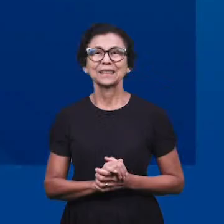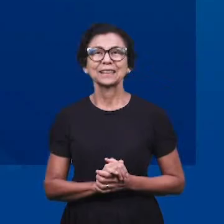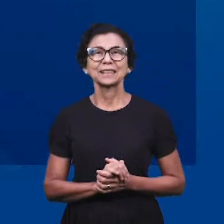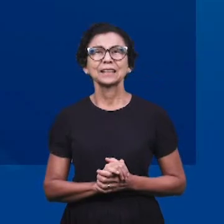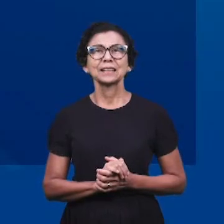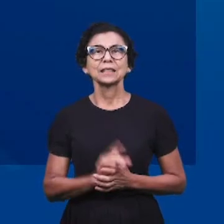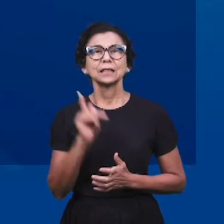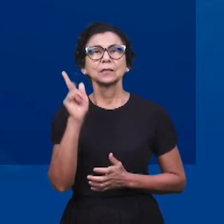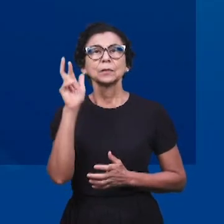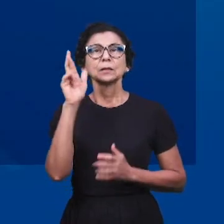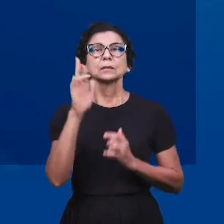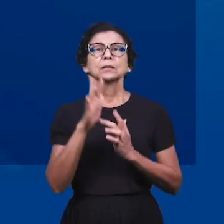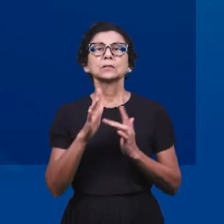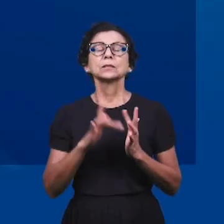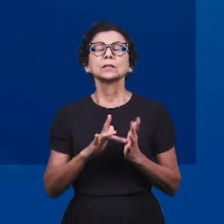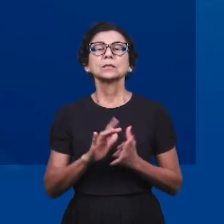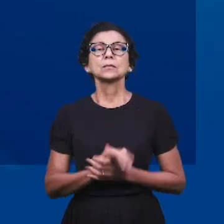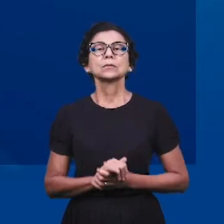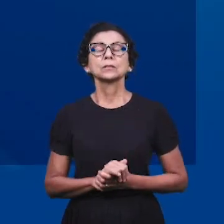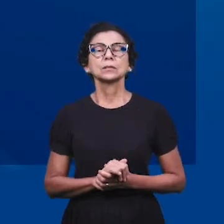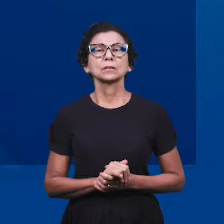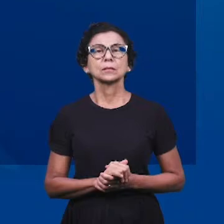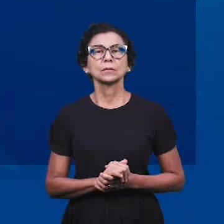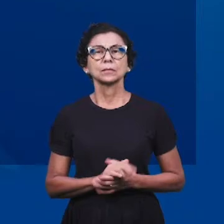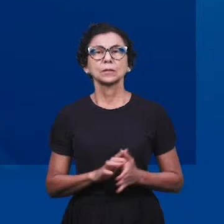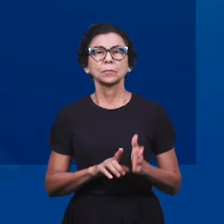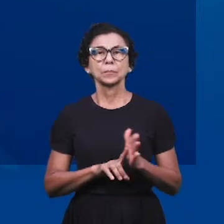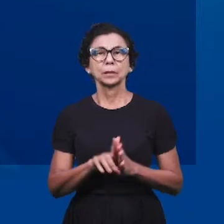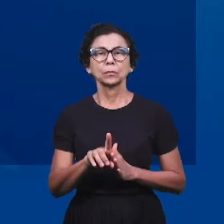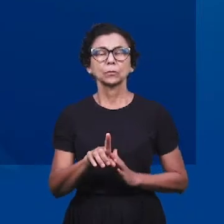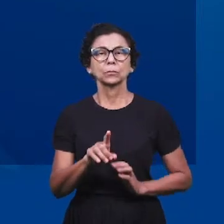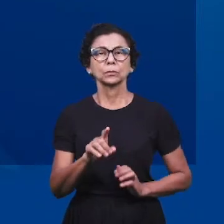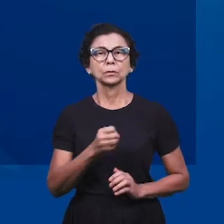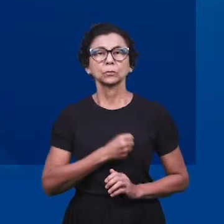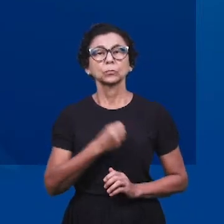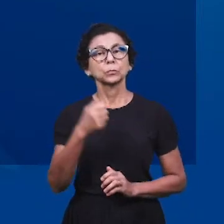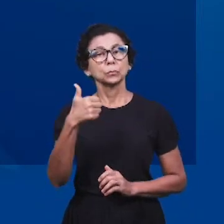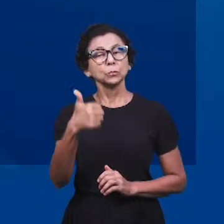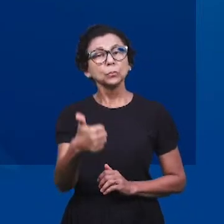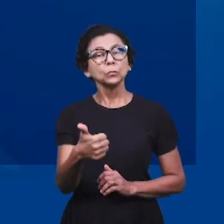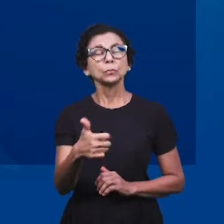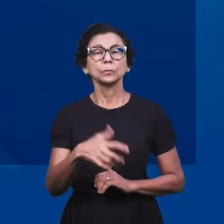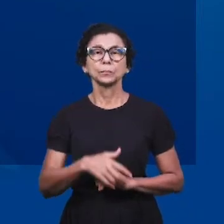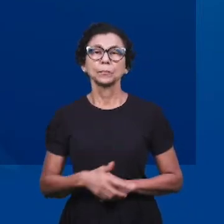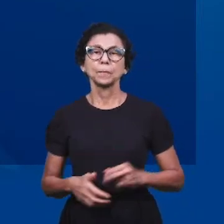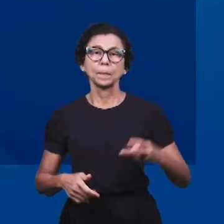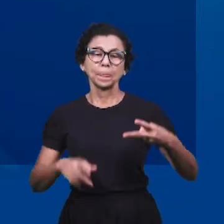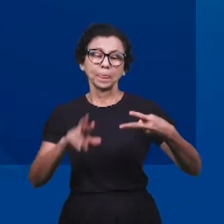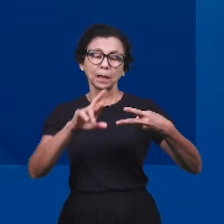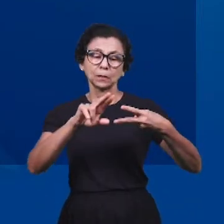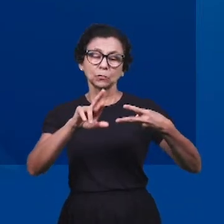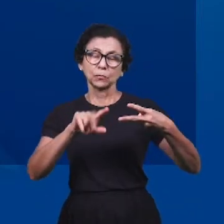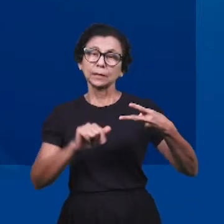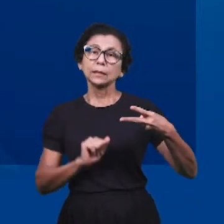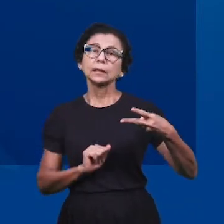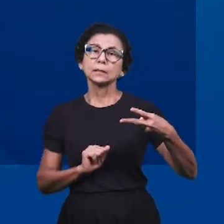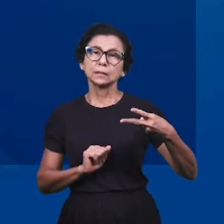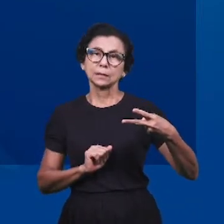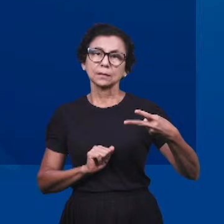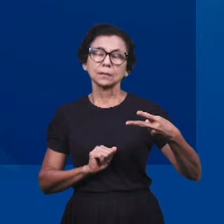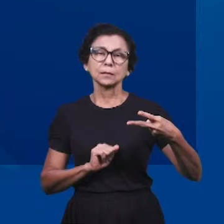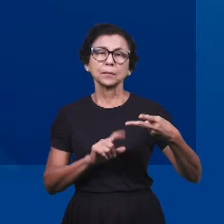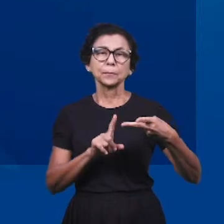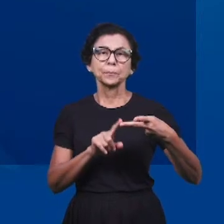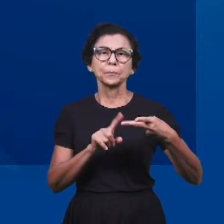companheiro. A paz do Senhor, irmãos. Respondendo à pergunta número 1, existe uma diferença entre interpretação e revelação.